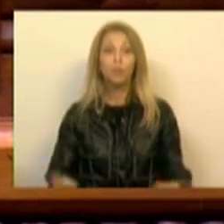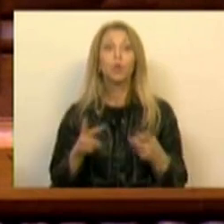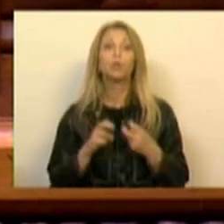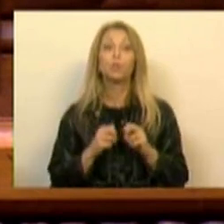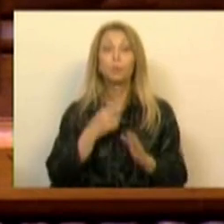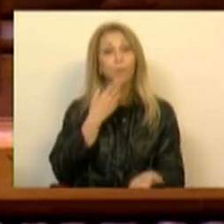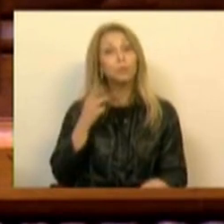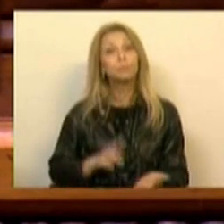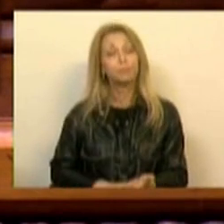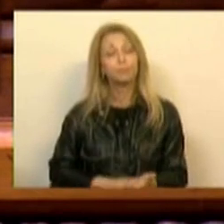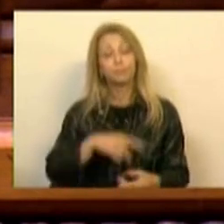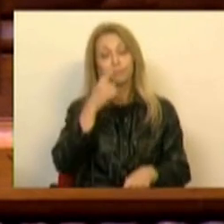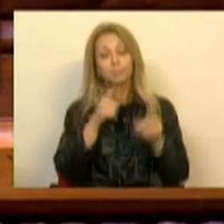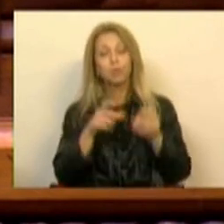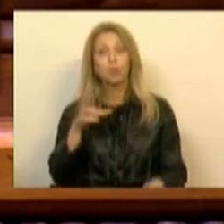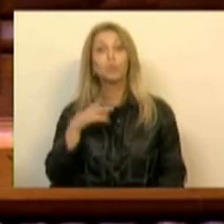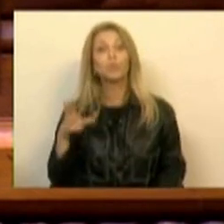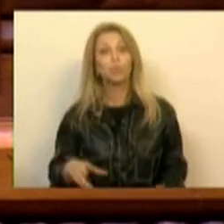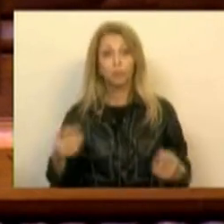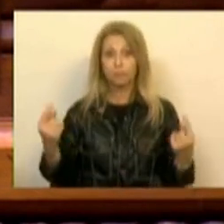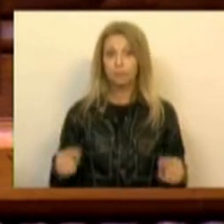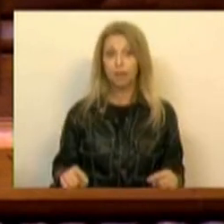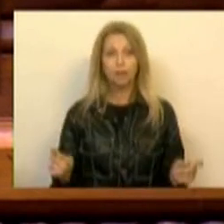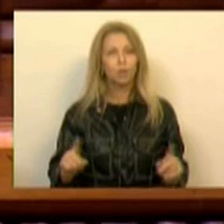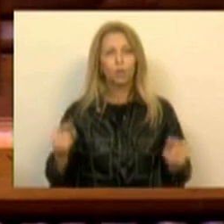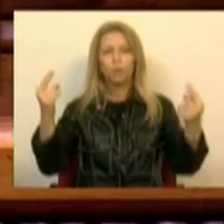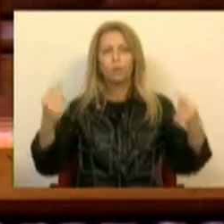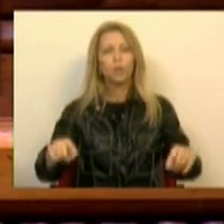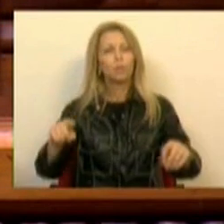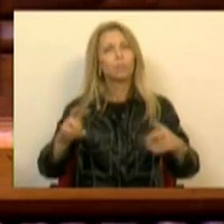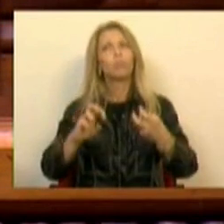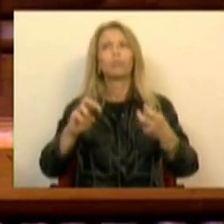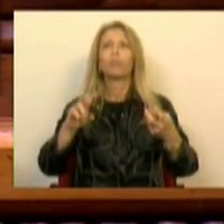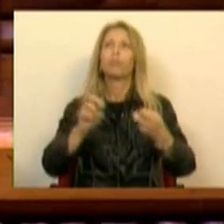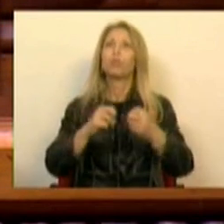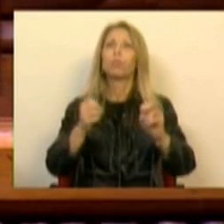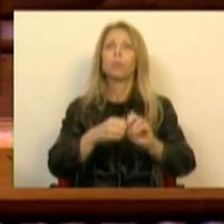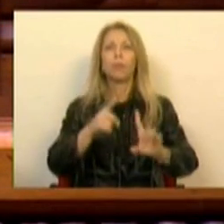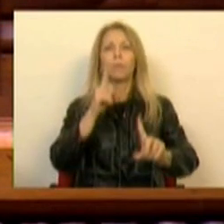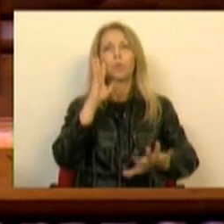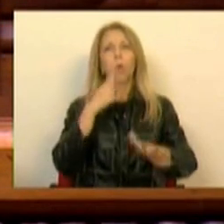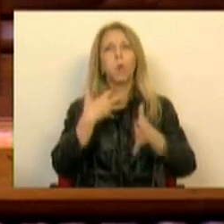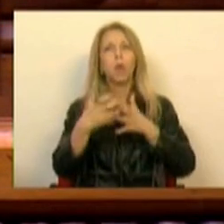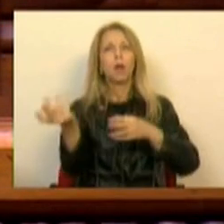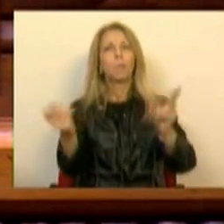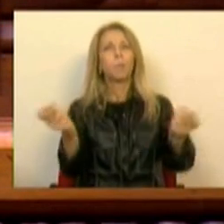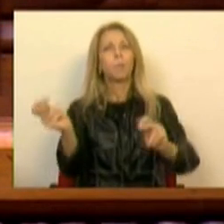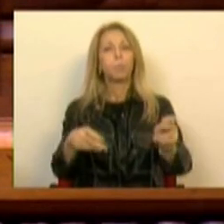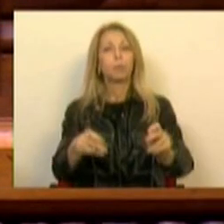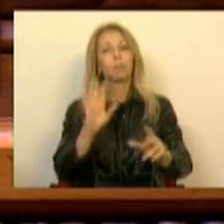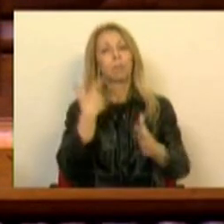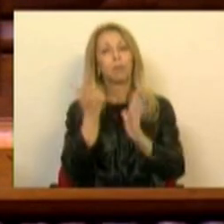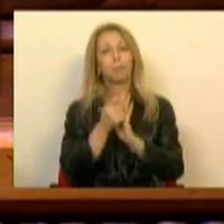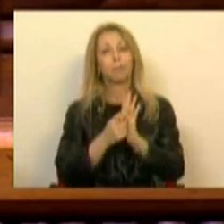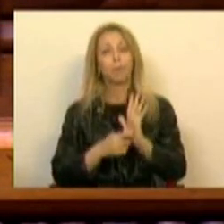Os problemas reais que os portugueses enfrentam e não os problemas artificiais que alimentam a agenda das oposições. O Governo